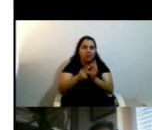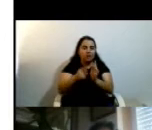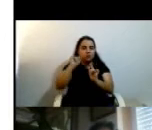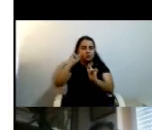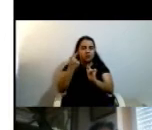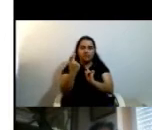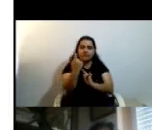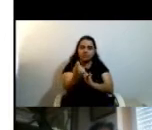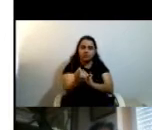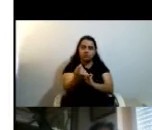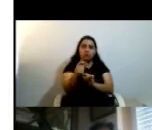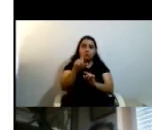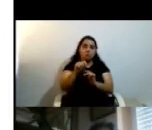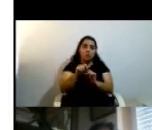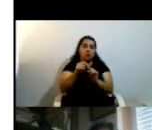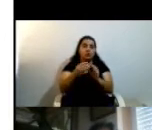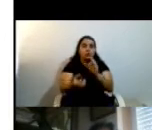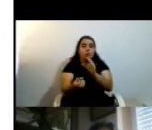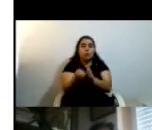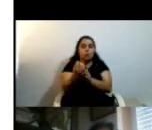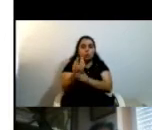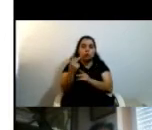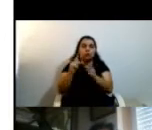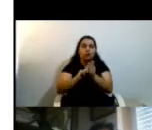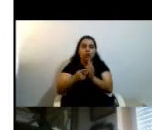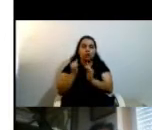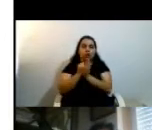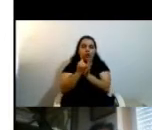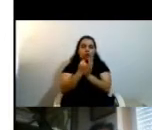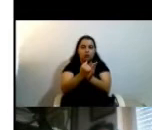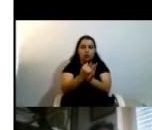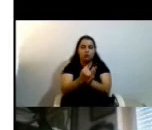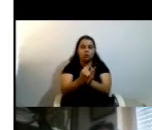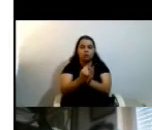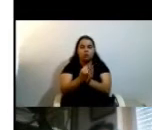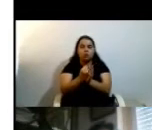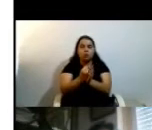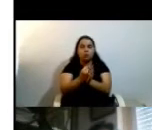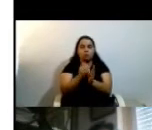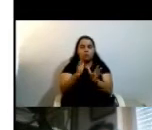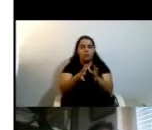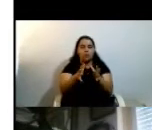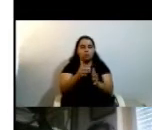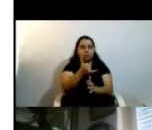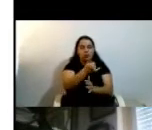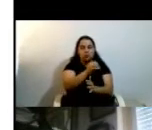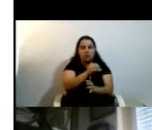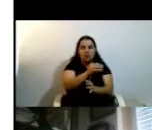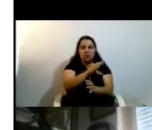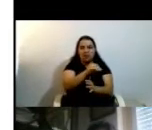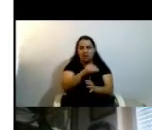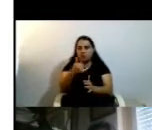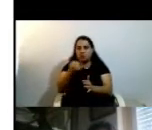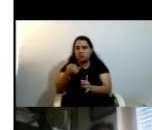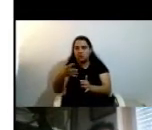especializados e uma falta de produtos técnicos de apoio. Ou seja, o constante aumento, desde 2010 a 2017, de alunos no